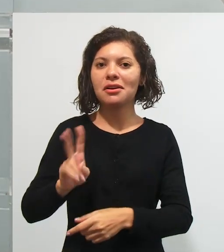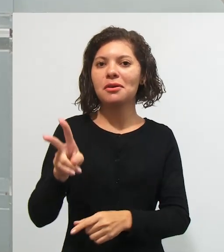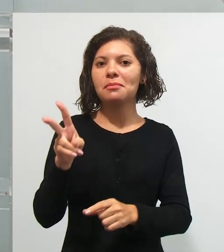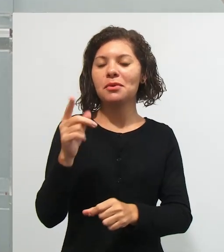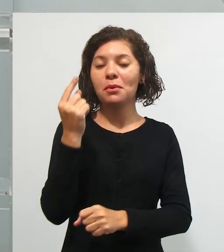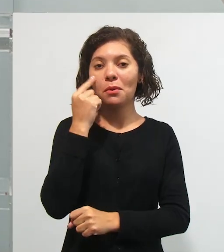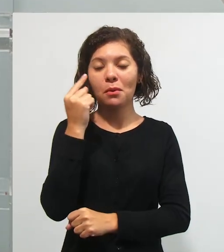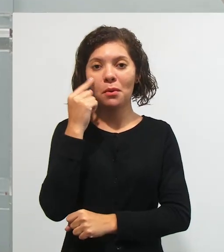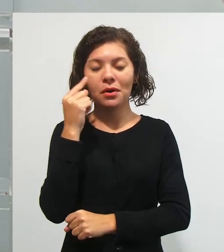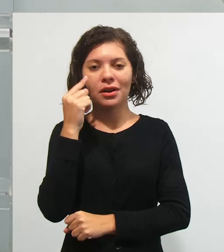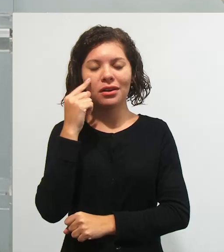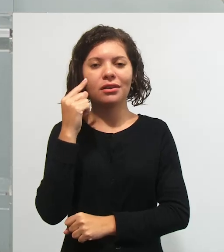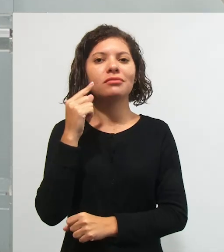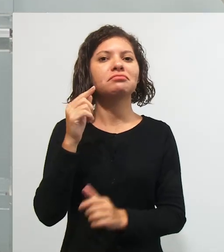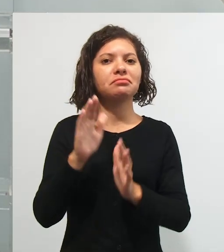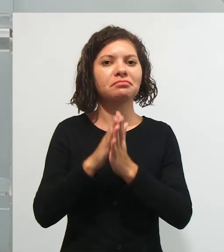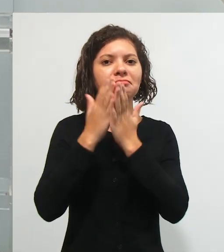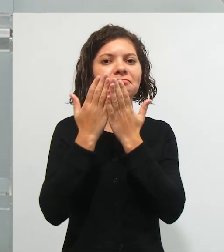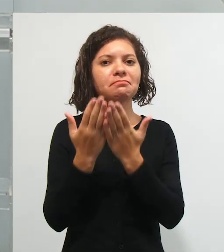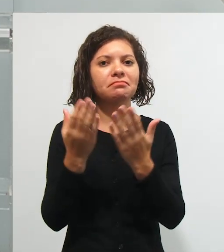a clareza da